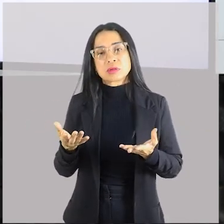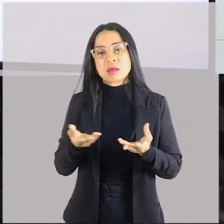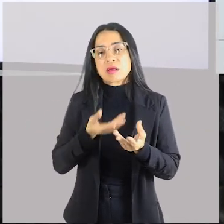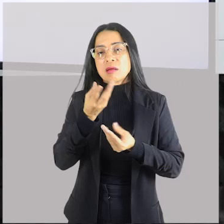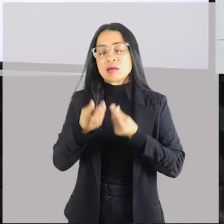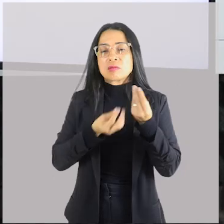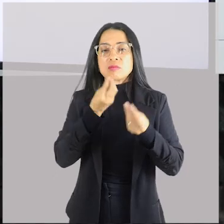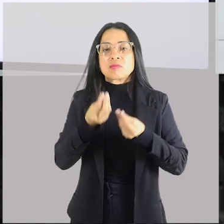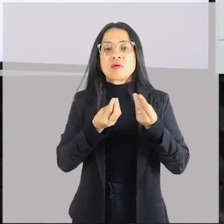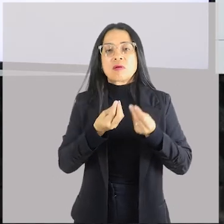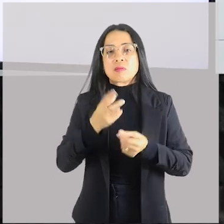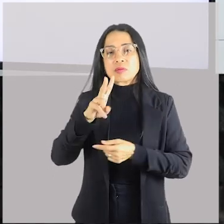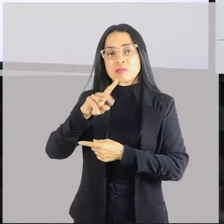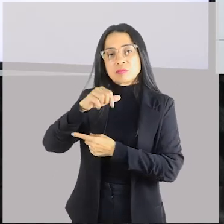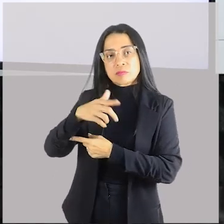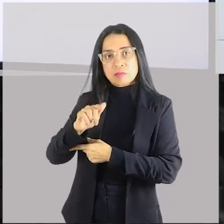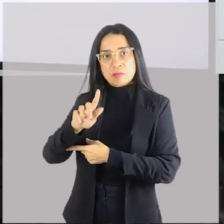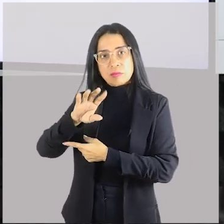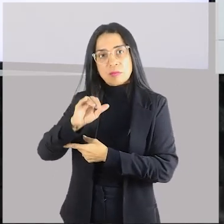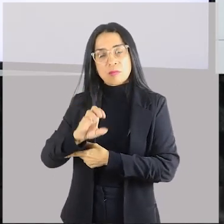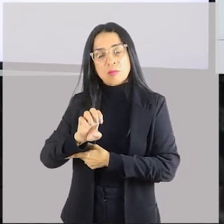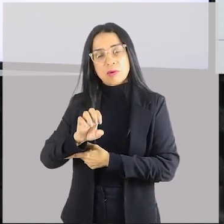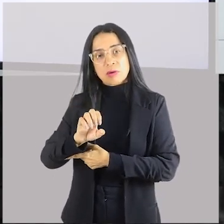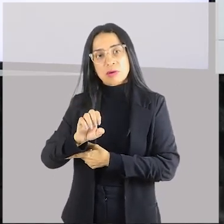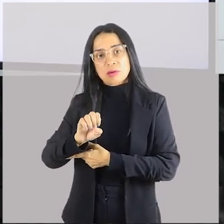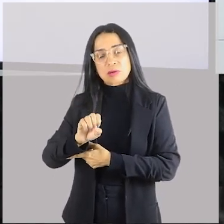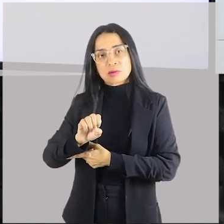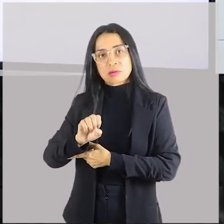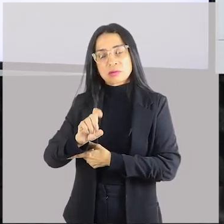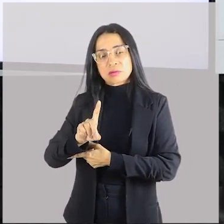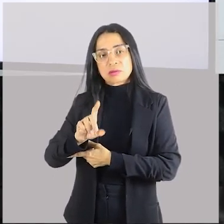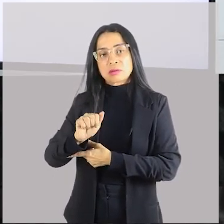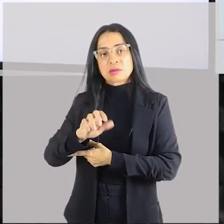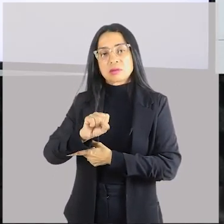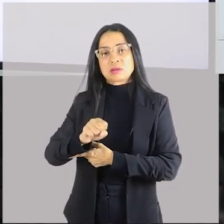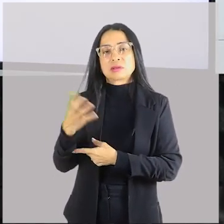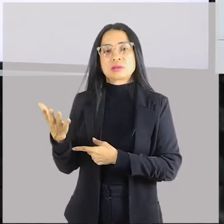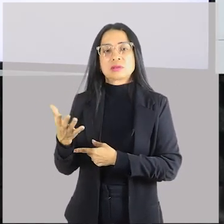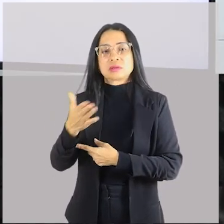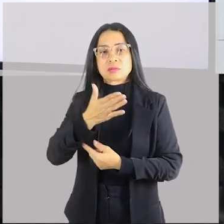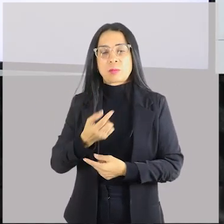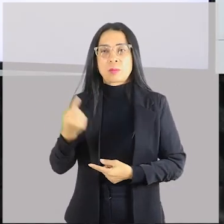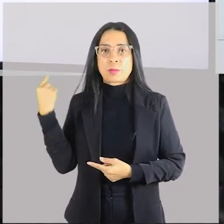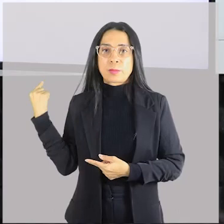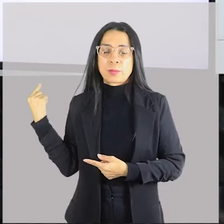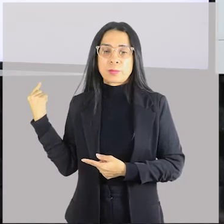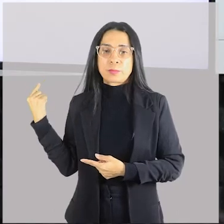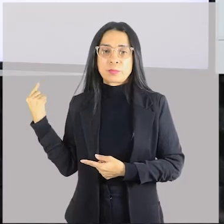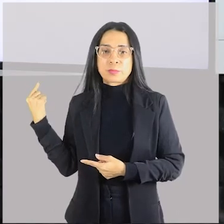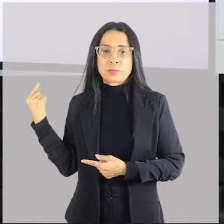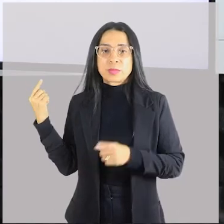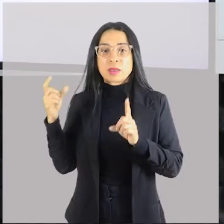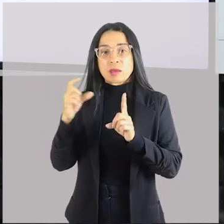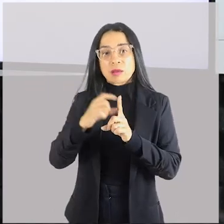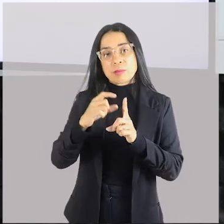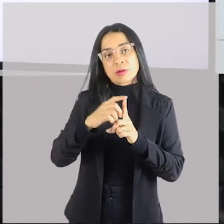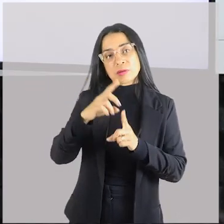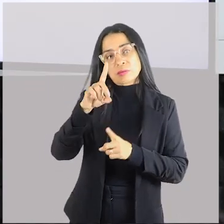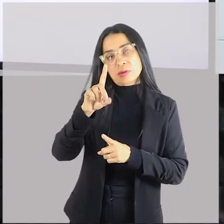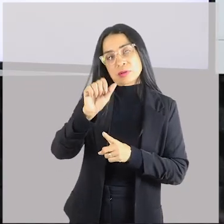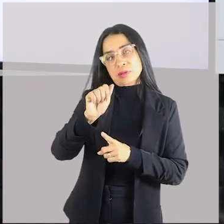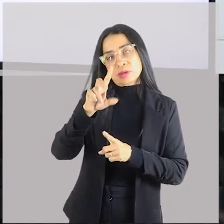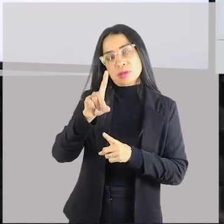e Vanguarda da Europa daquele período O dadaísmo ou Dad a palavra dá uma palavra infantil que